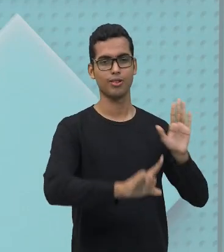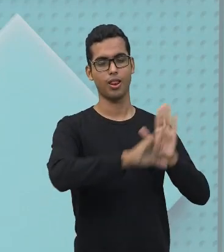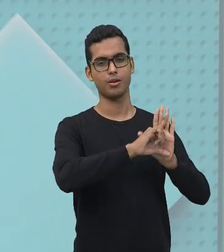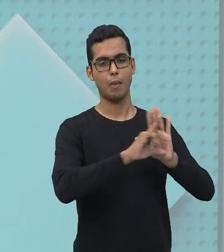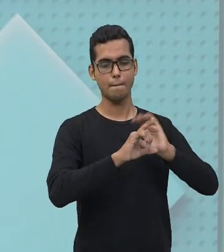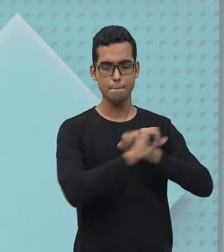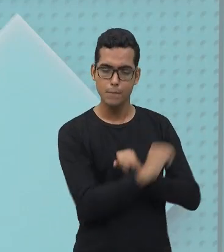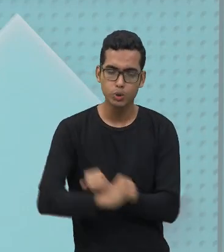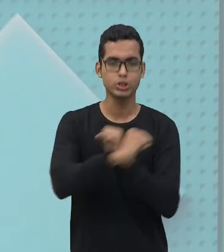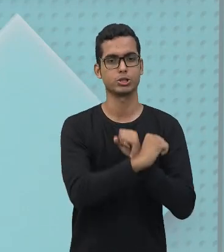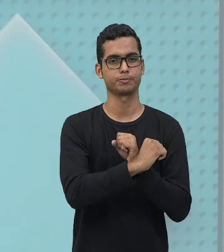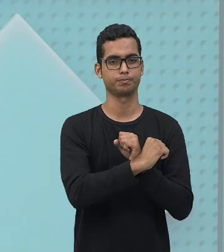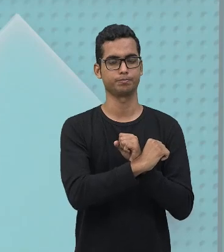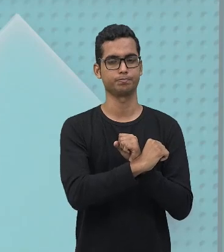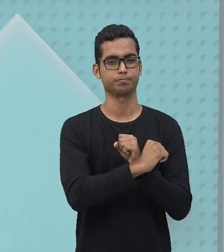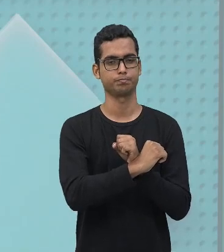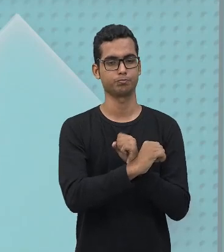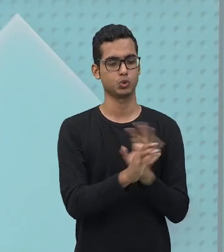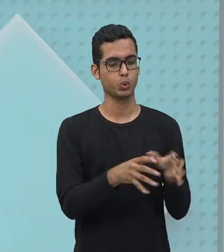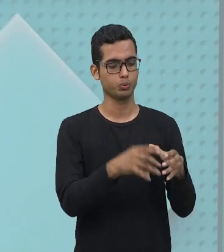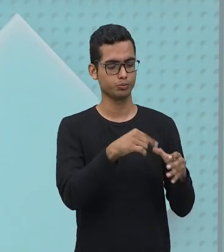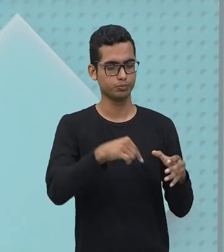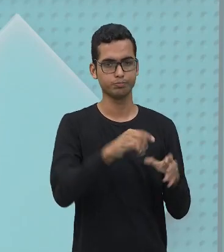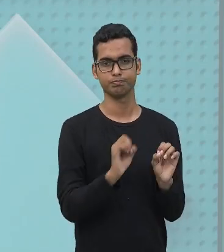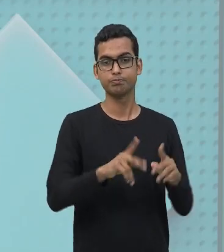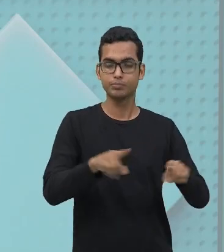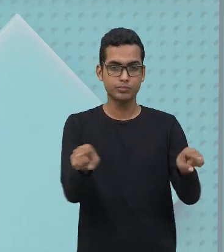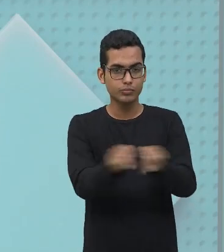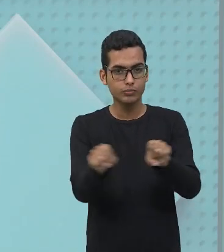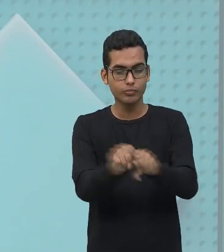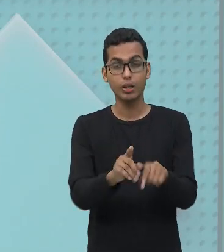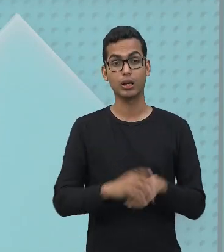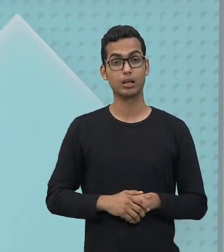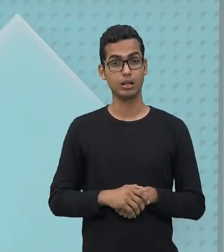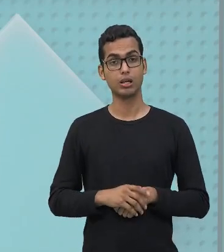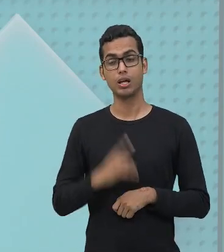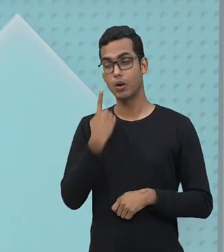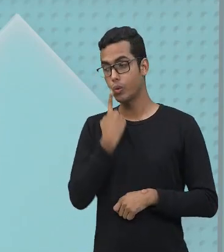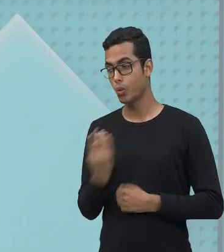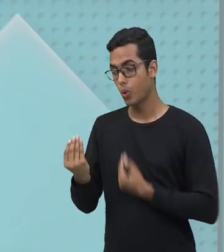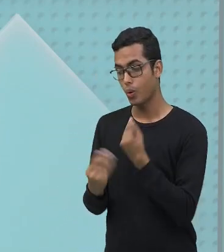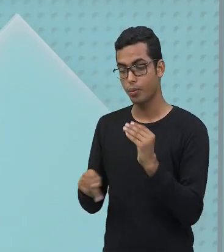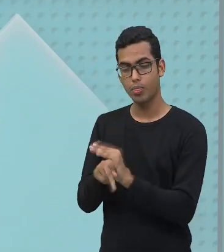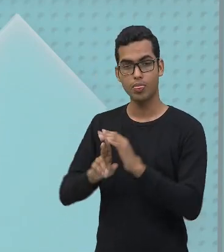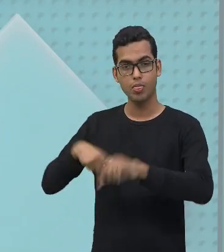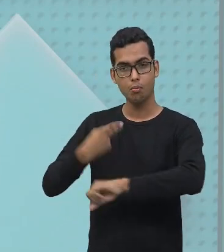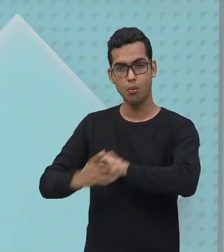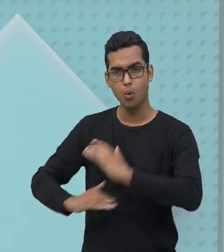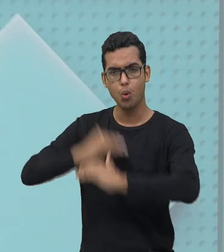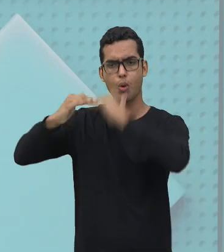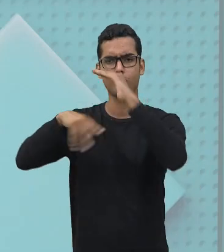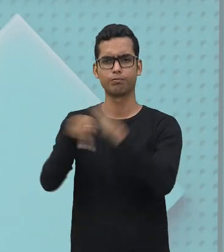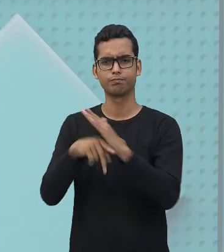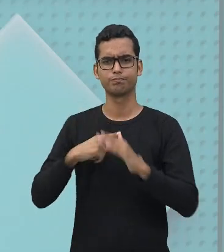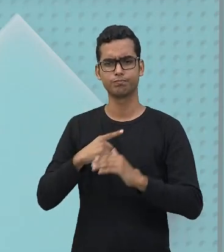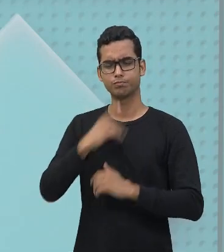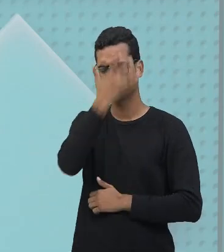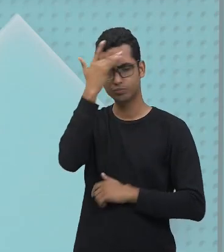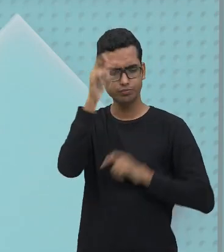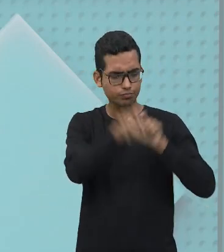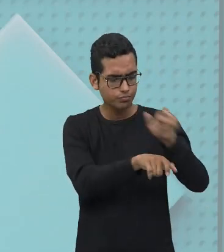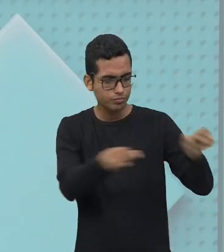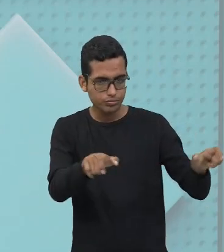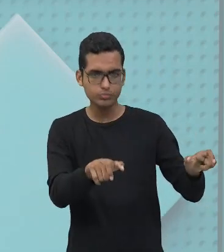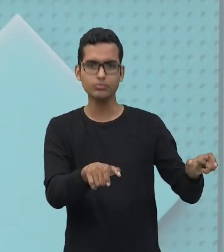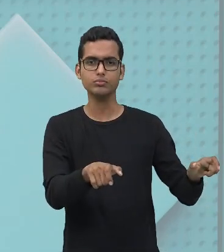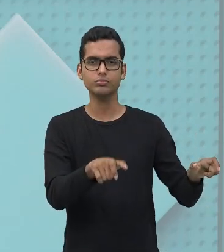vamos trazendo essa trajetória histórica para contar como evoluiu a situação dessas pessoas